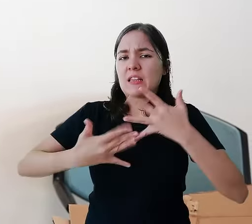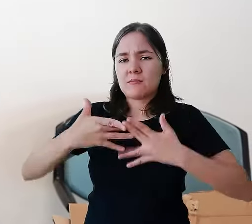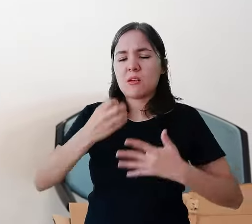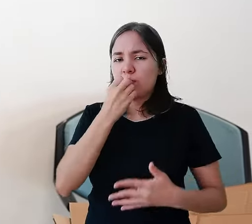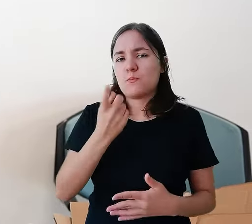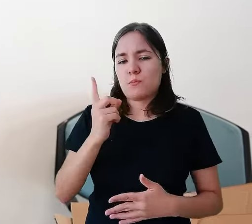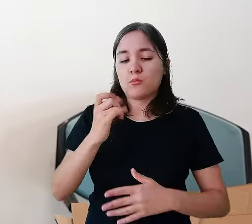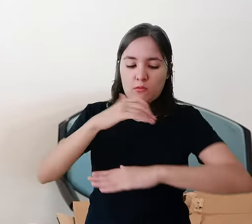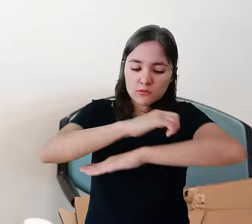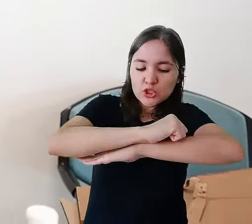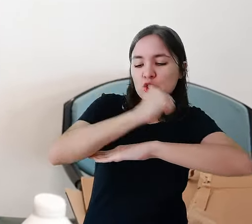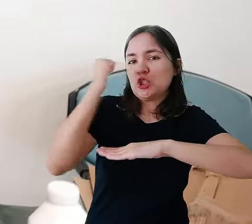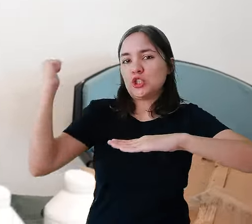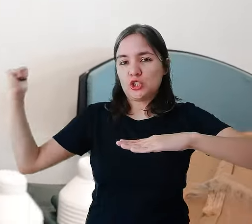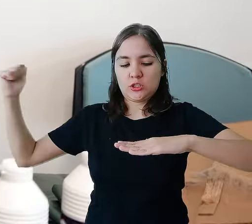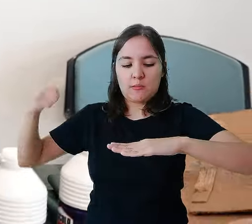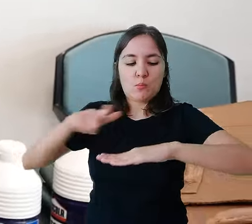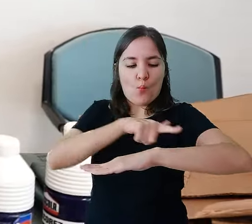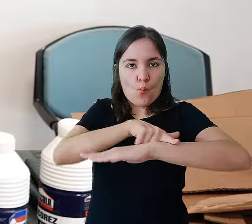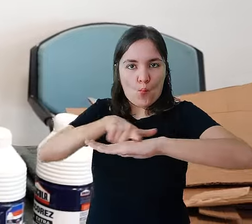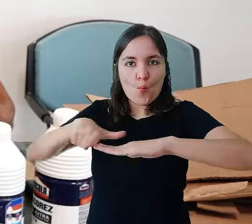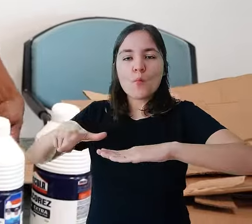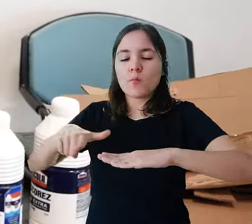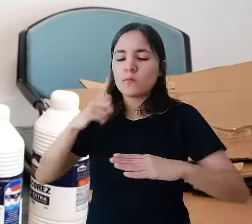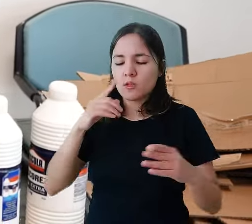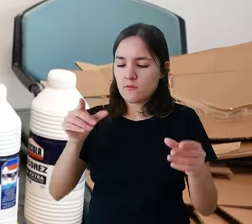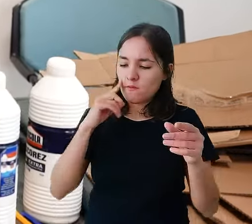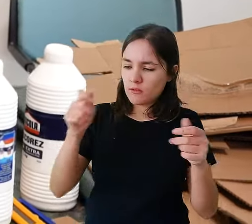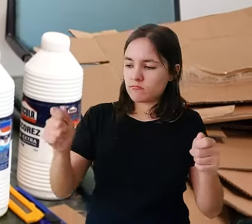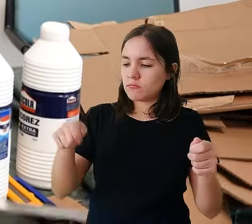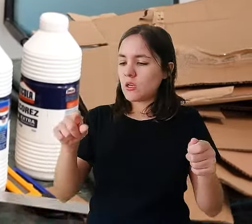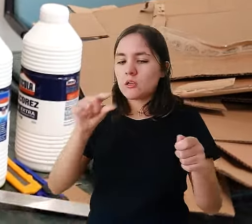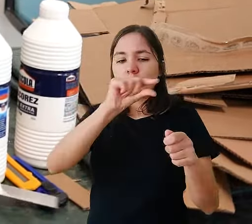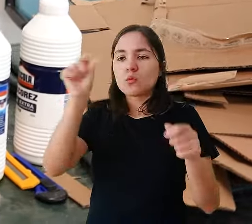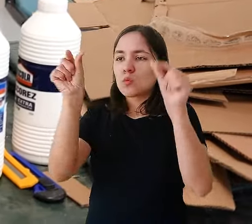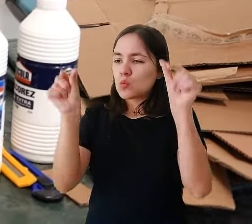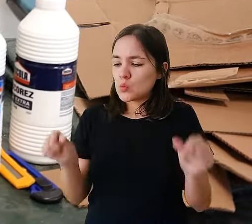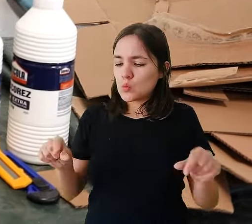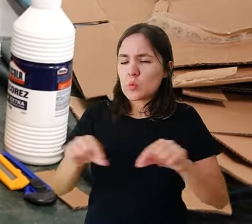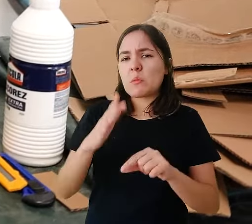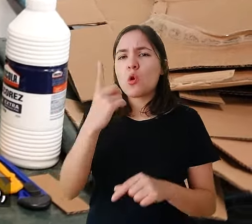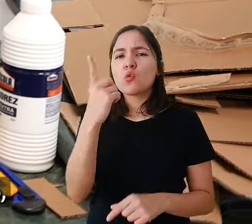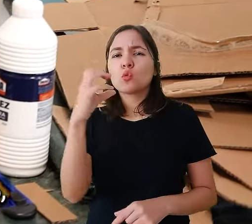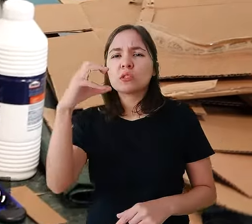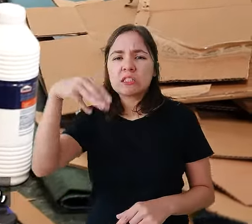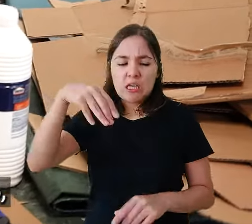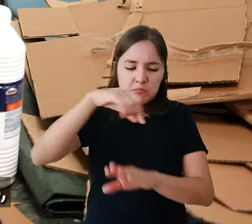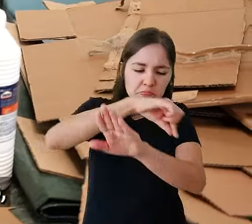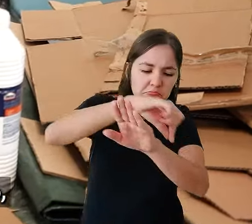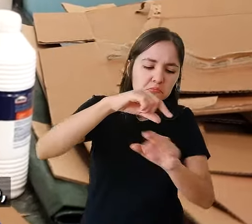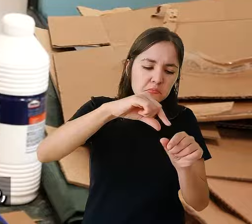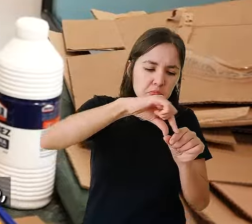não dá. Aí vai ficar assim, nessa espessura. Aí você mede mais ou menos... Você mede mais ou